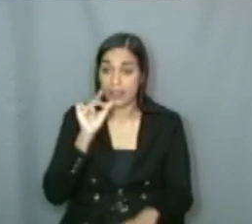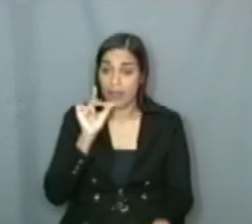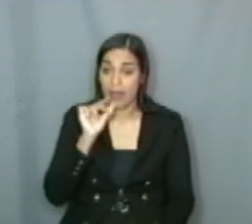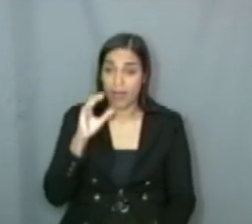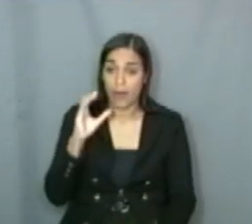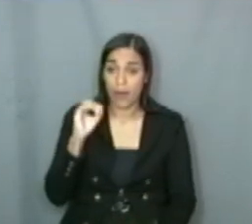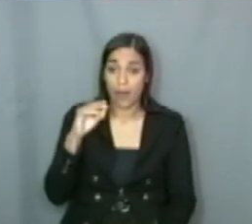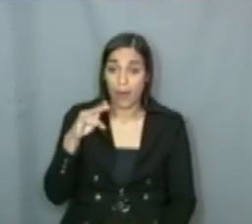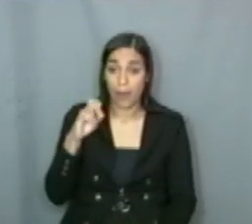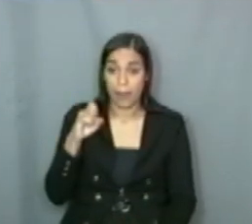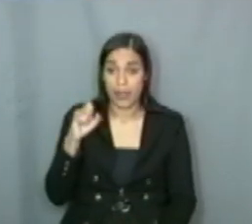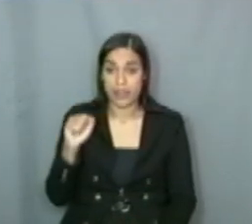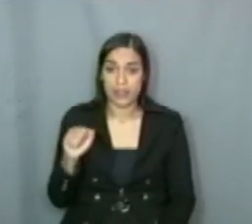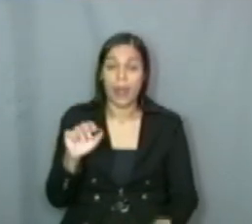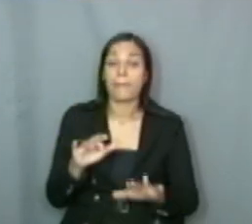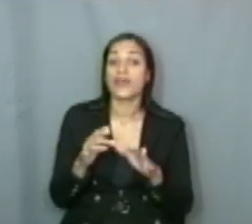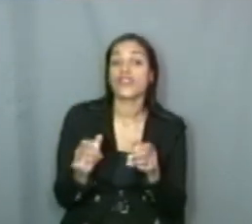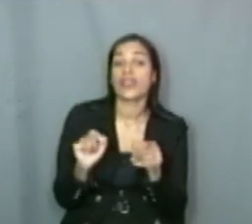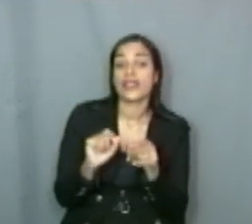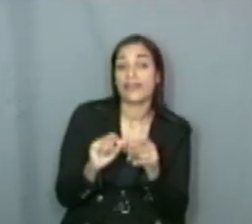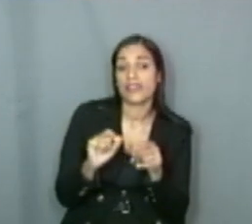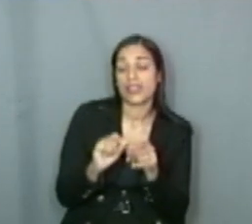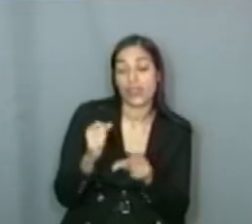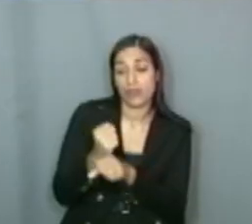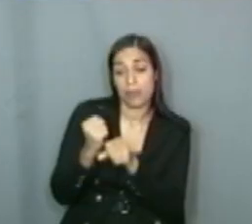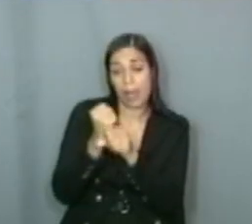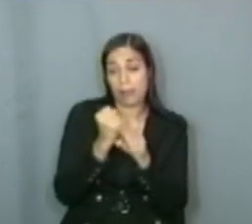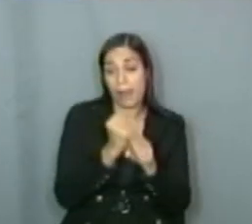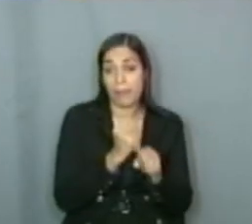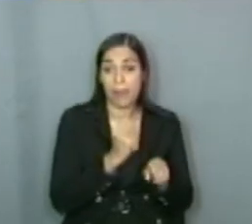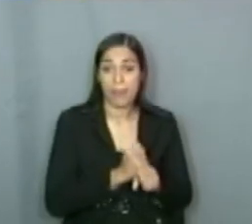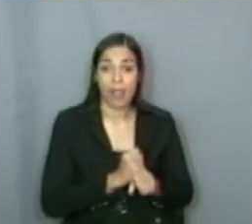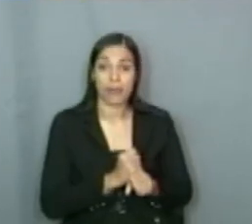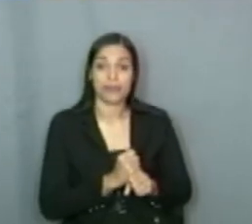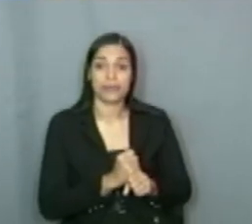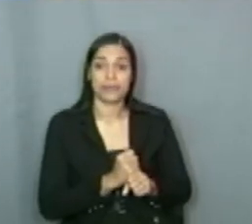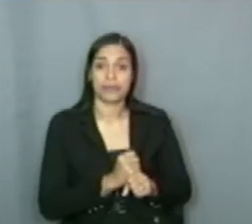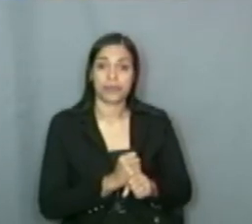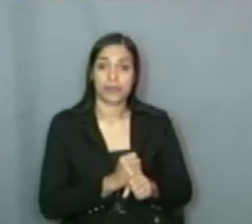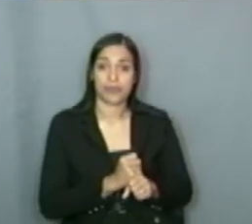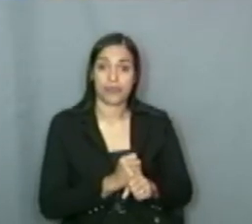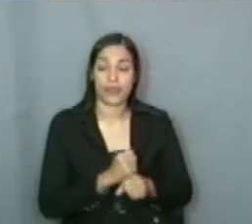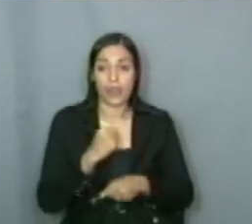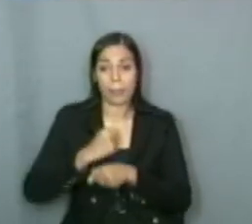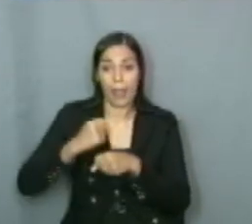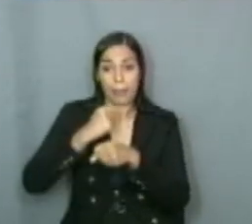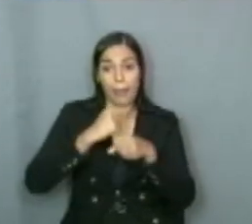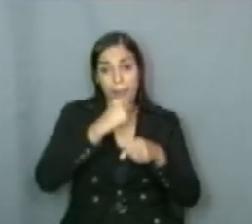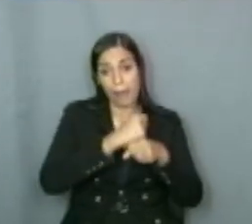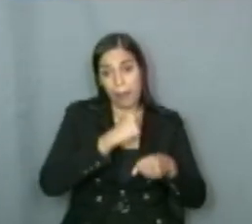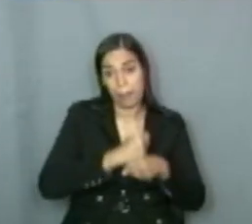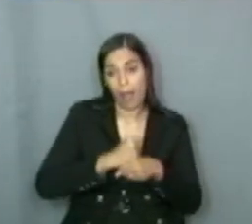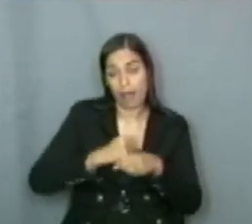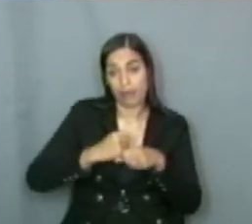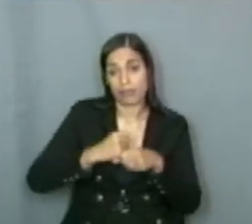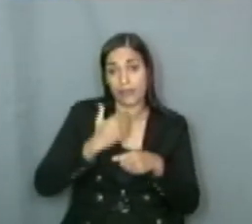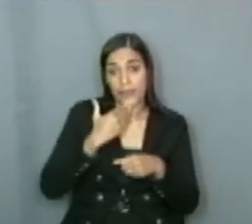está fazendo a obra da orla? Quem é que disse que estava fazendo a obra da orla